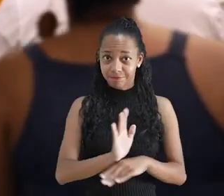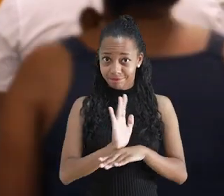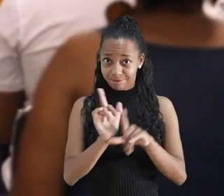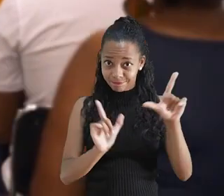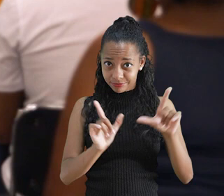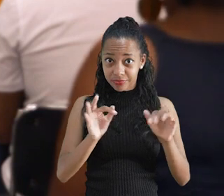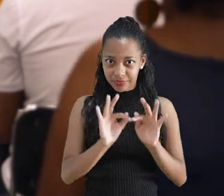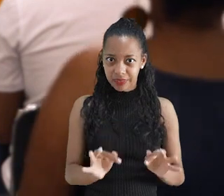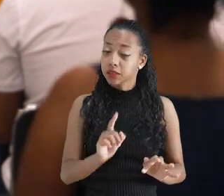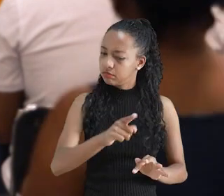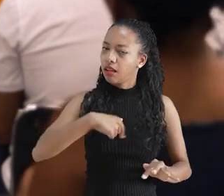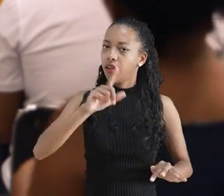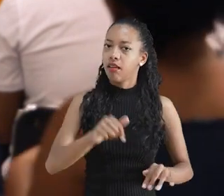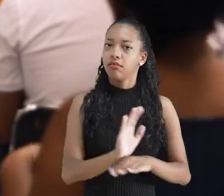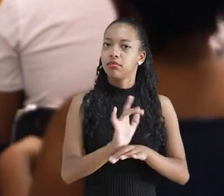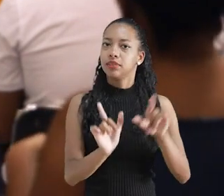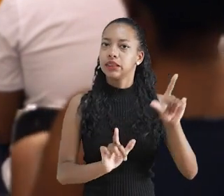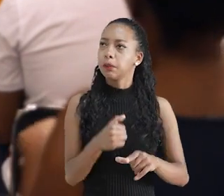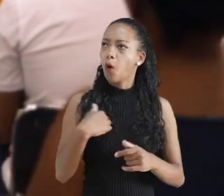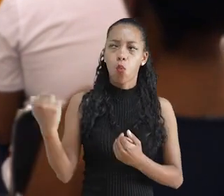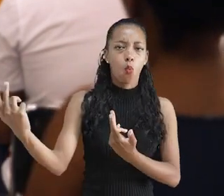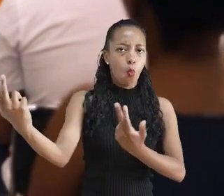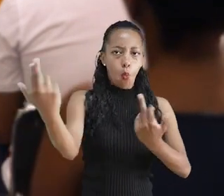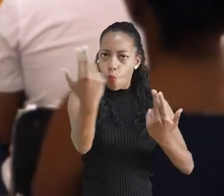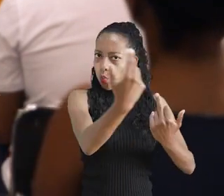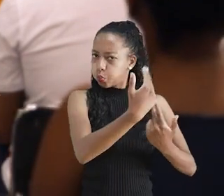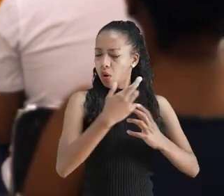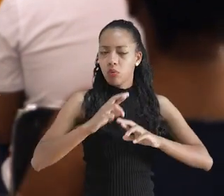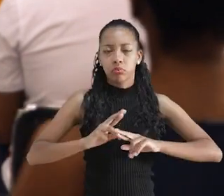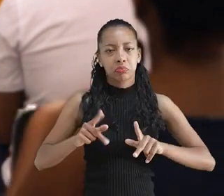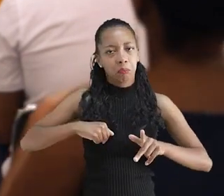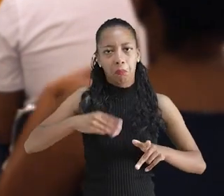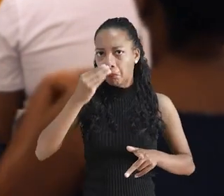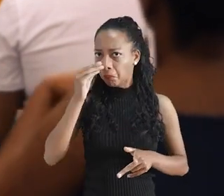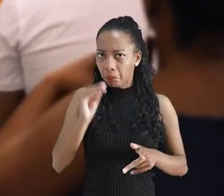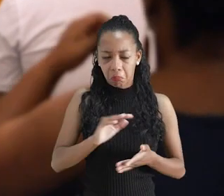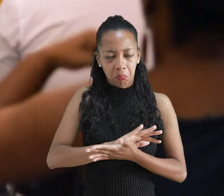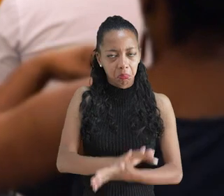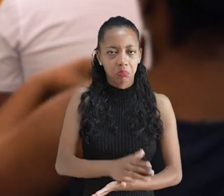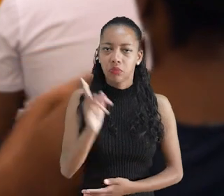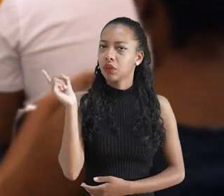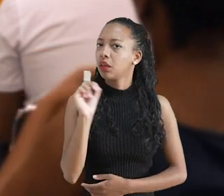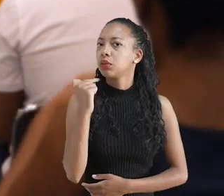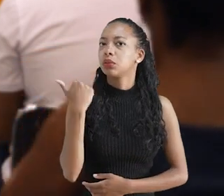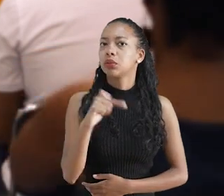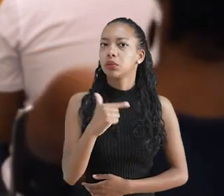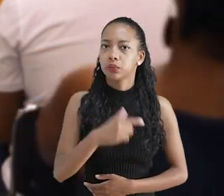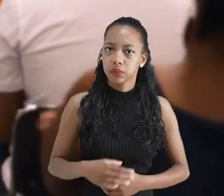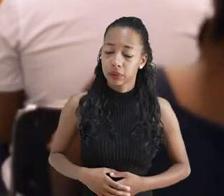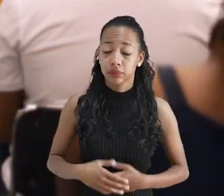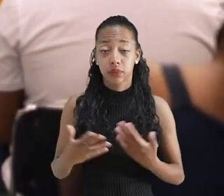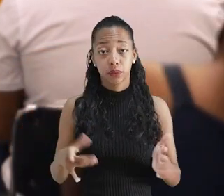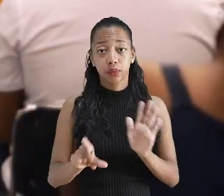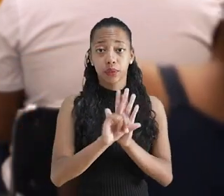né ele existe ele precisa ser respeitado porque muitas vezes inclusive quando saíram durante a pandemia em outros moment e agora vai sair